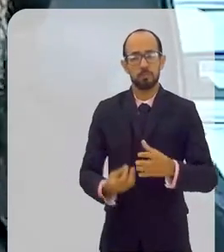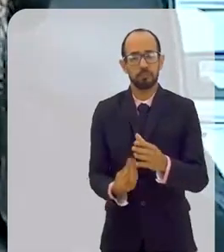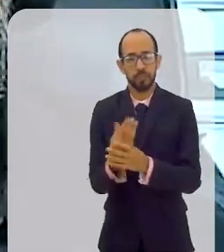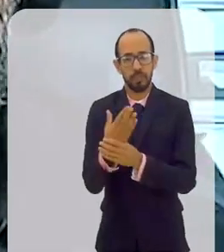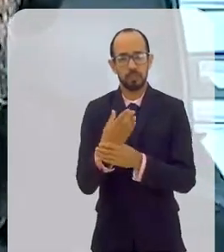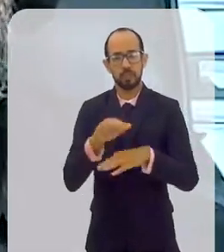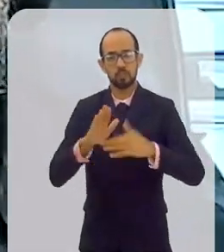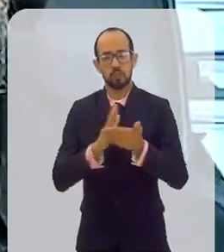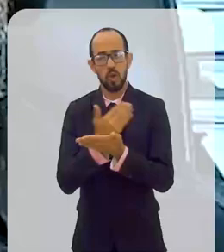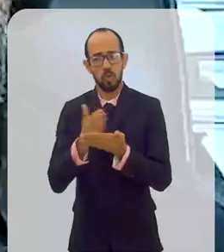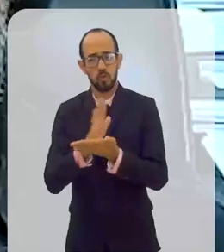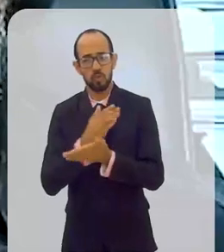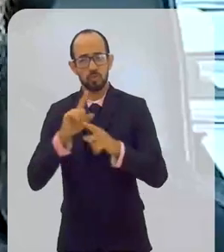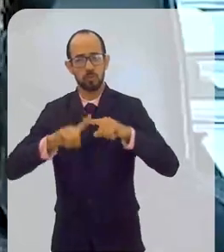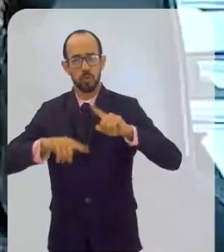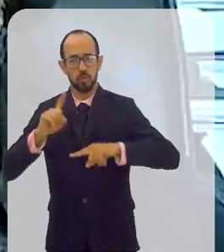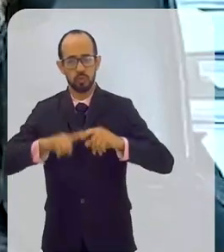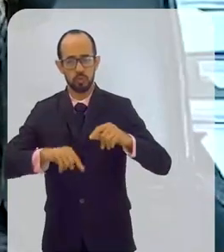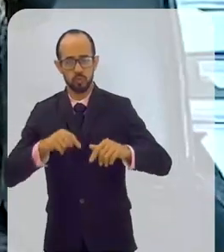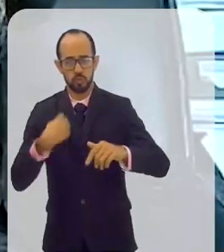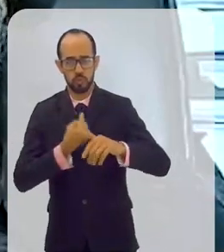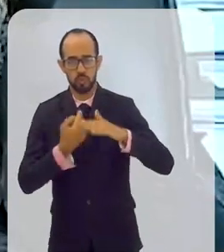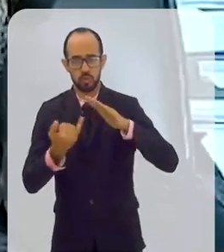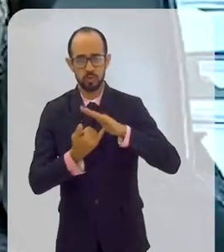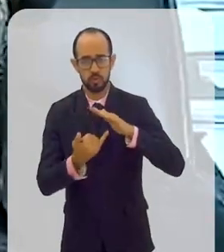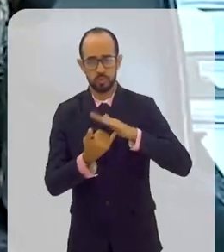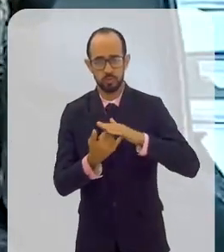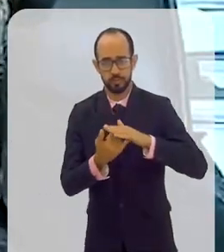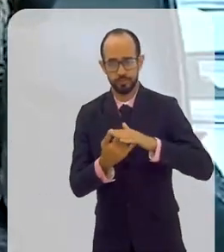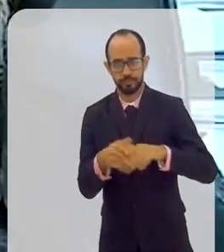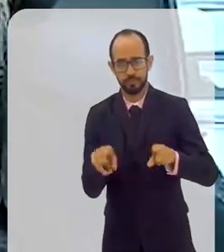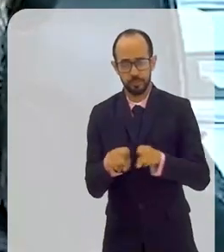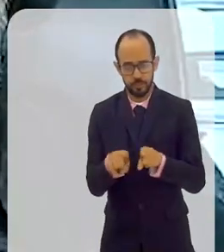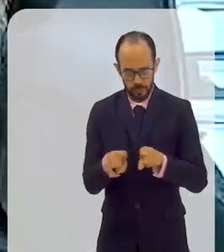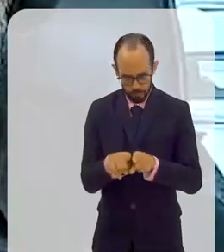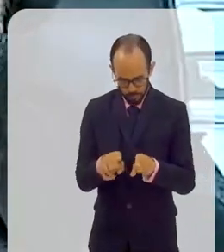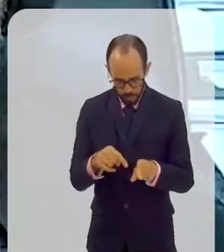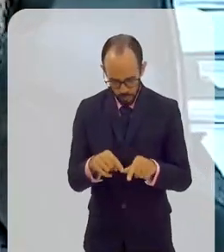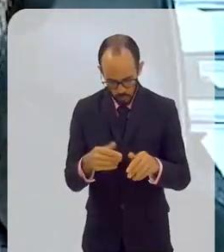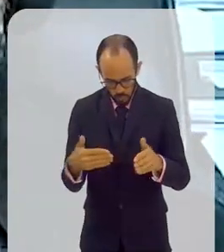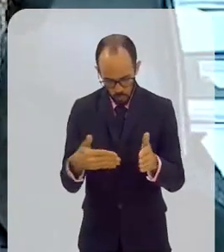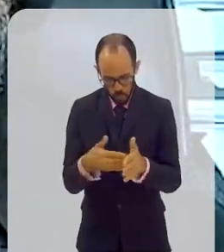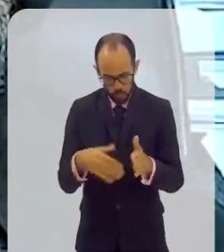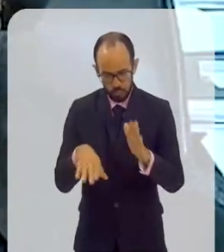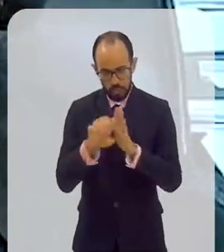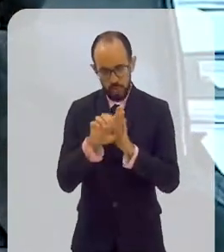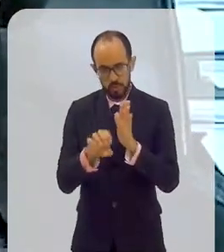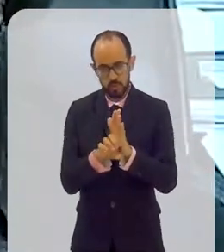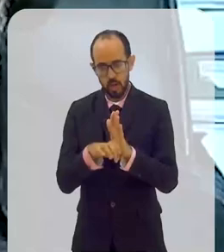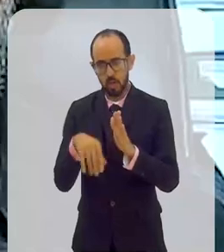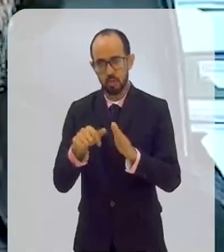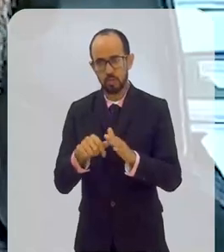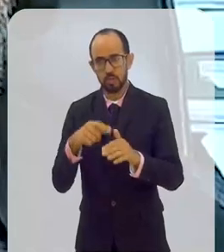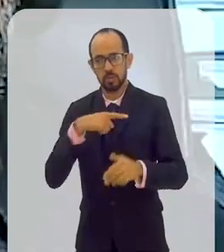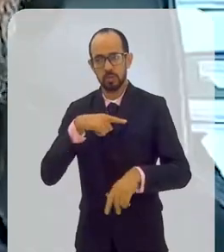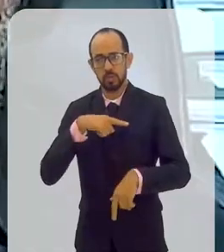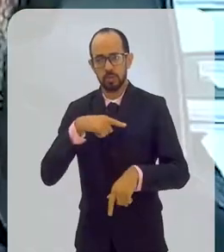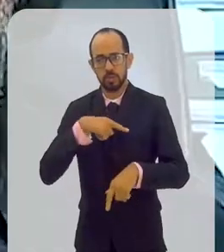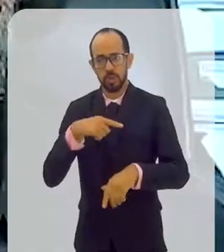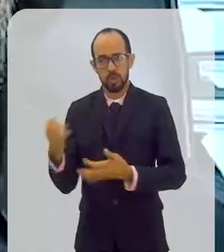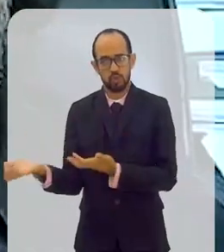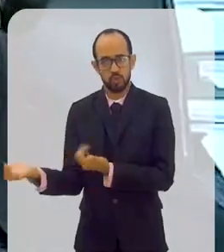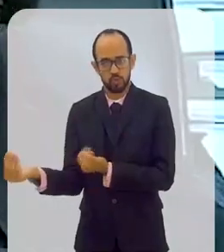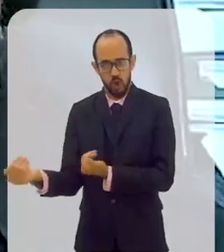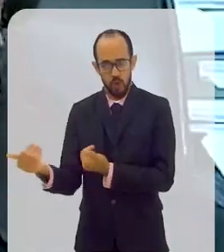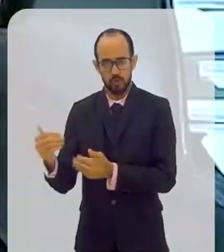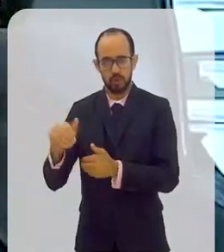produtos desenvolvidos na nossa instituição. No último edital de jovem recém-doutor, ou de jovem